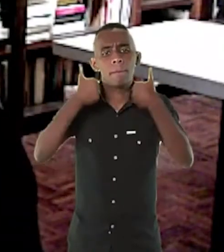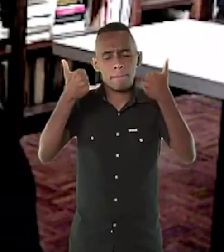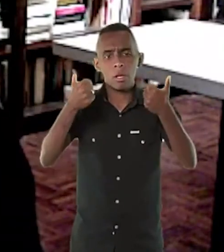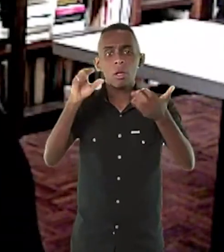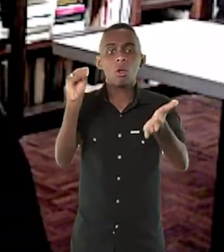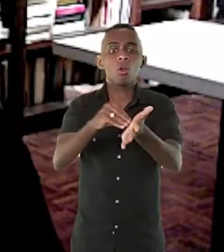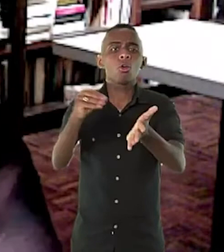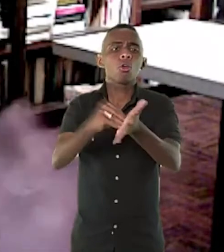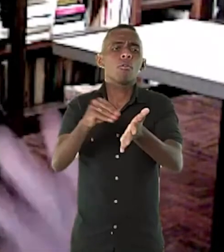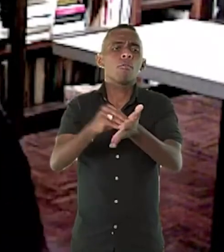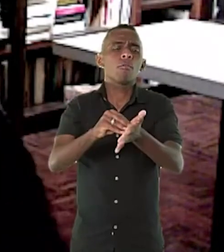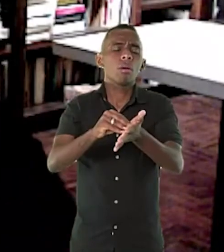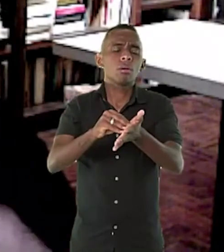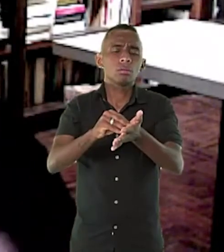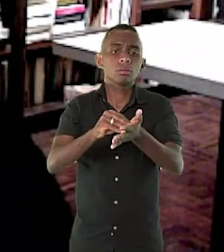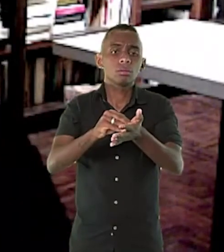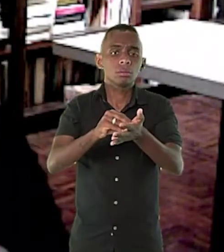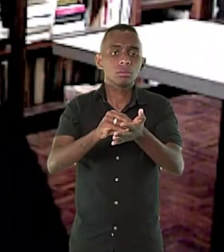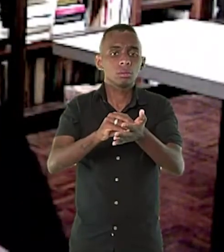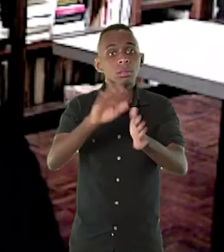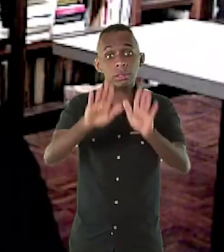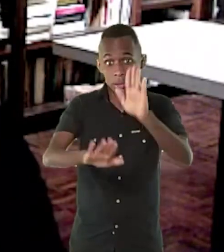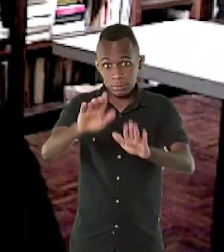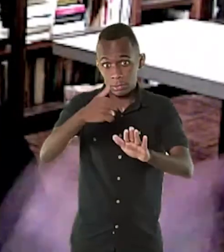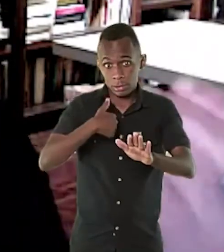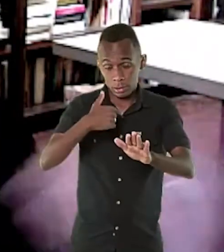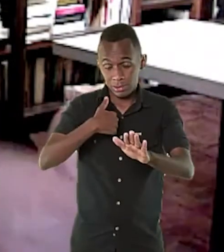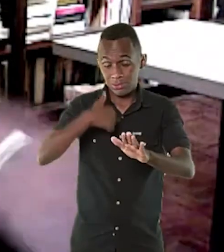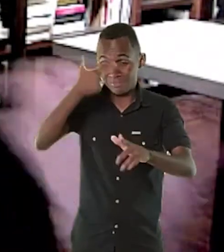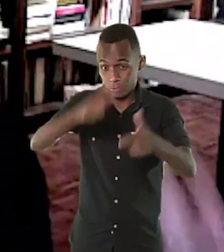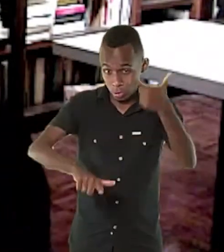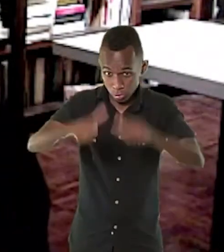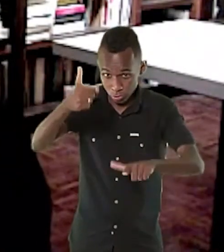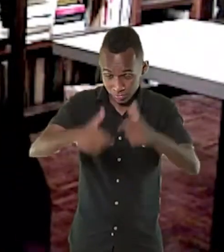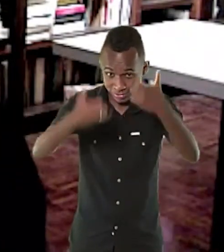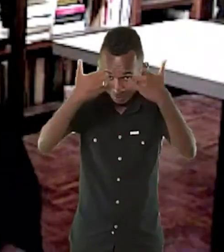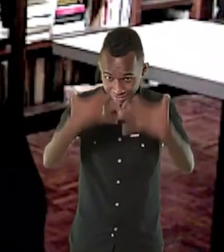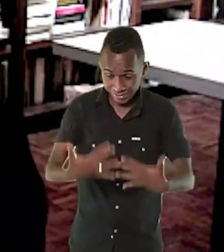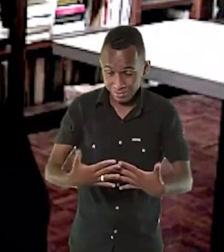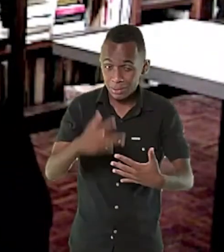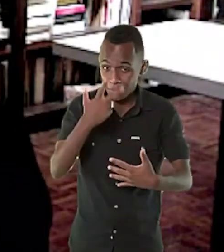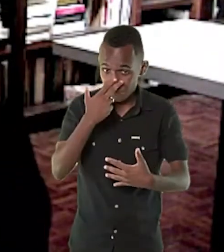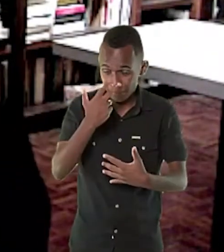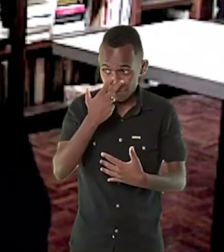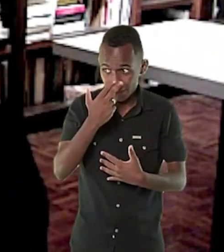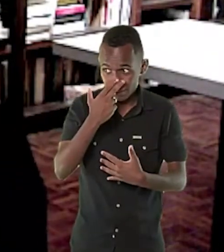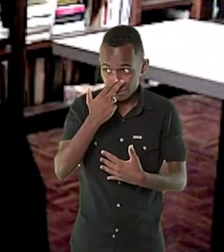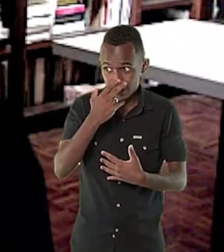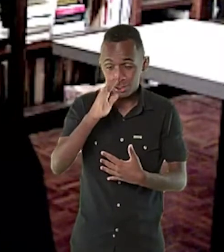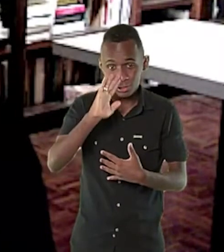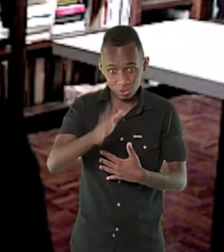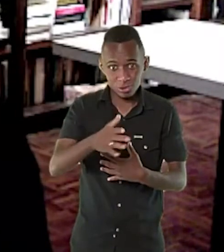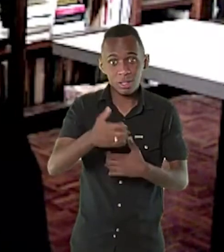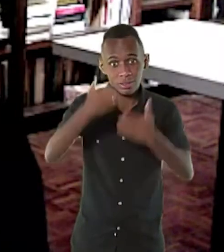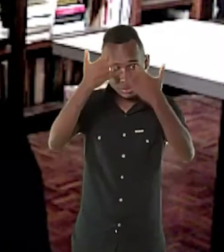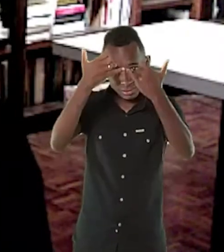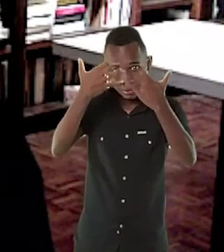do meu ponto de vista, talvez eu esteja sendo repetitiva, que eu já falei disso em algumas